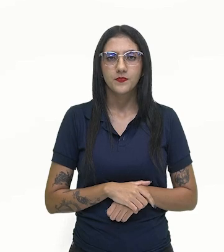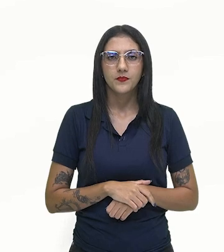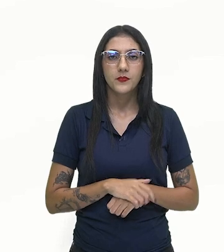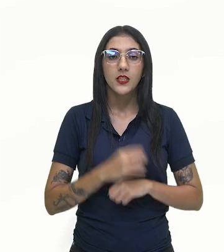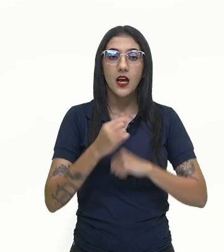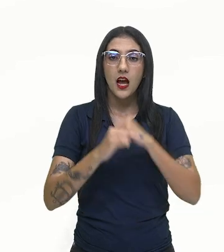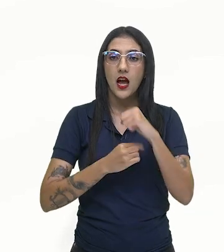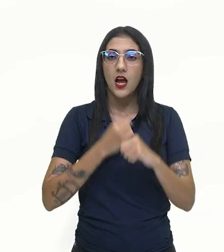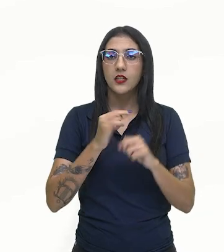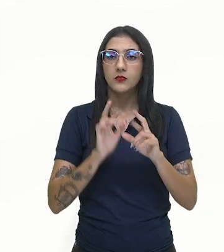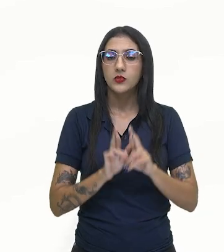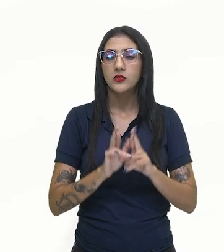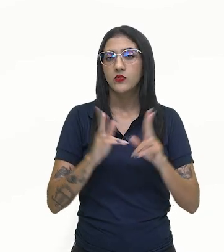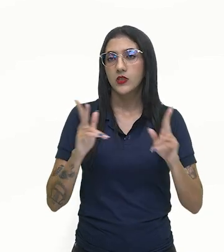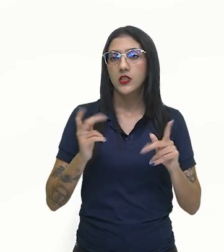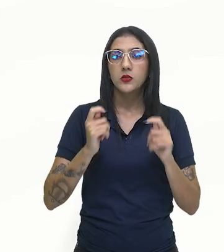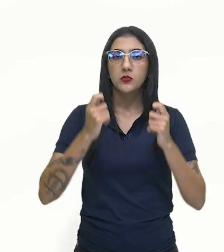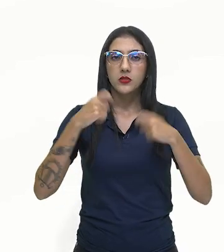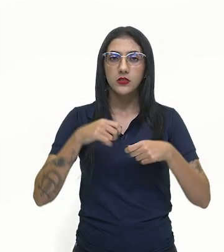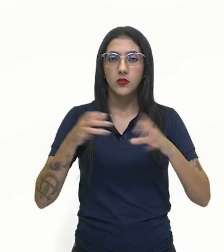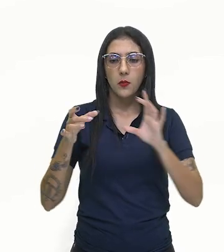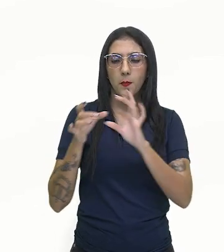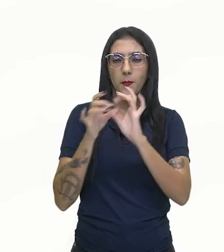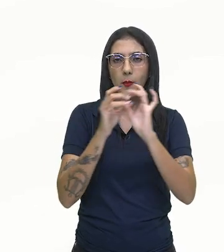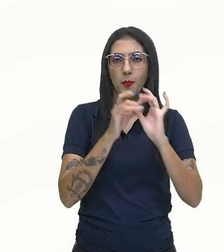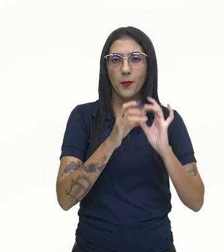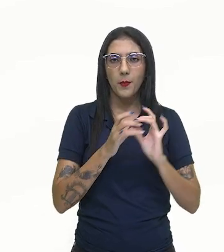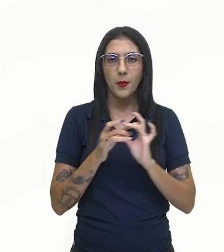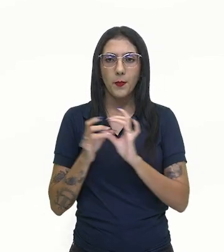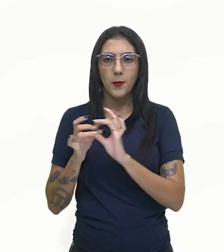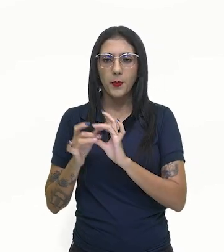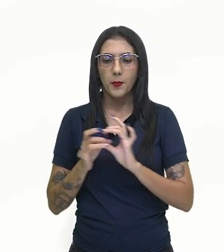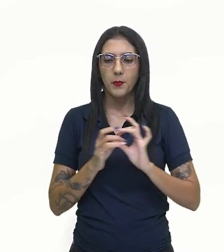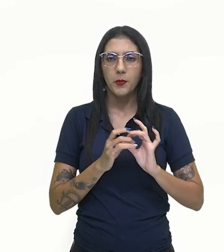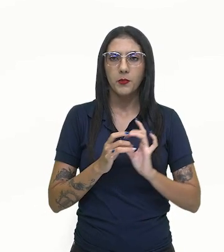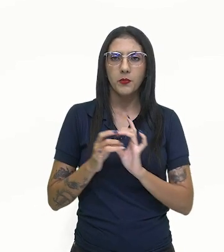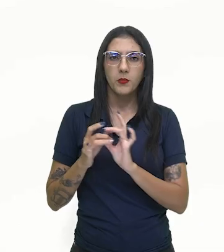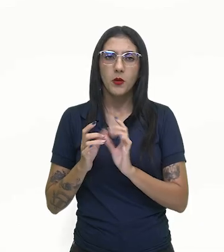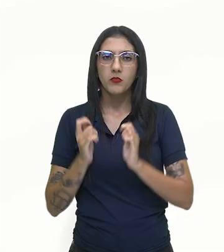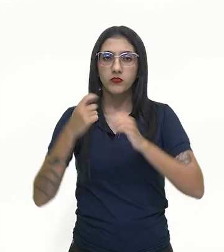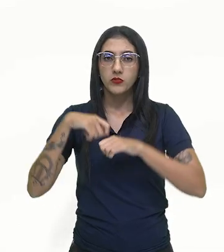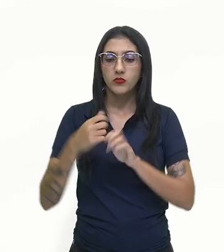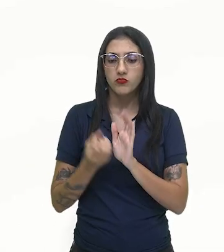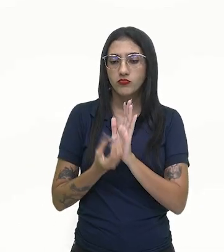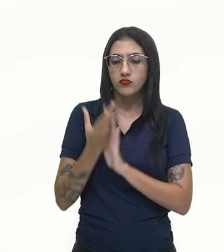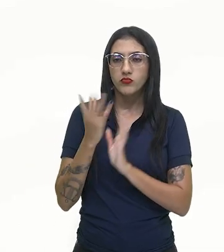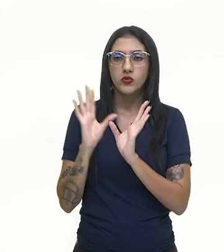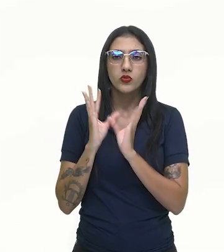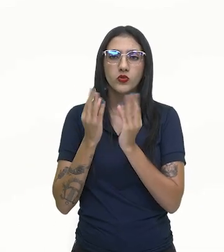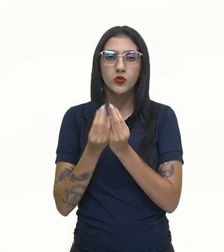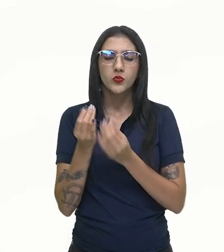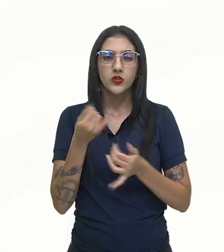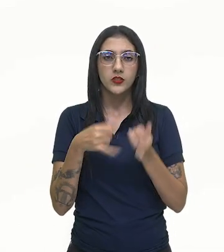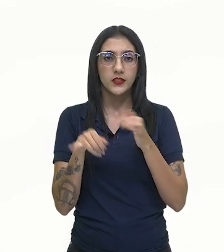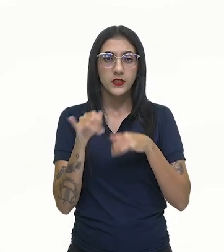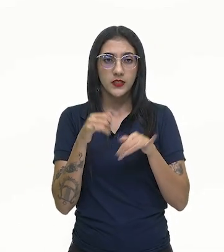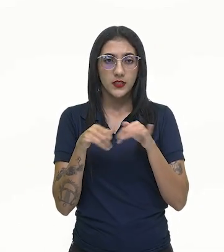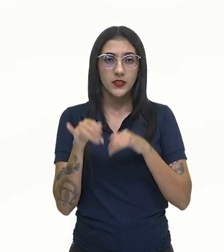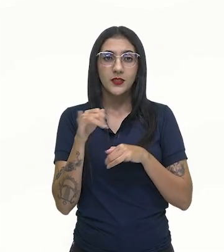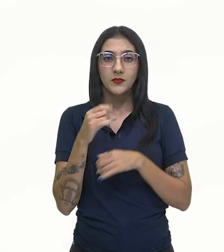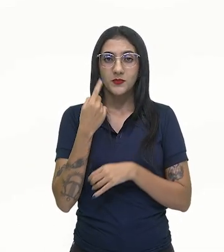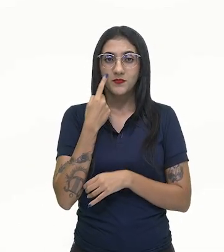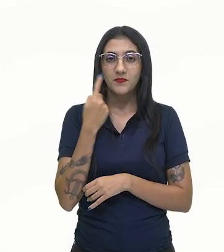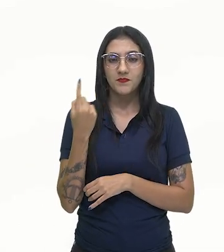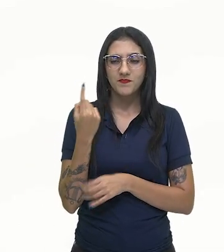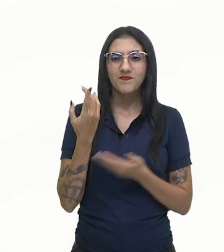de diferentes elementos podem combinar-se em proporções de números inteiros para formar compostos químicos. Olha aqui